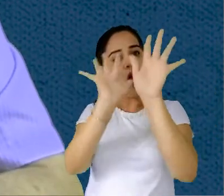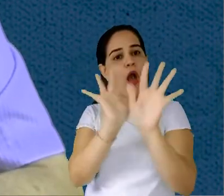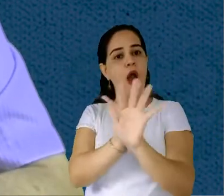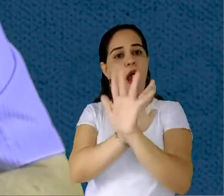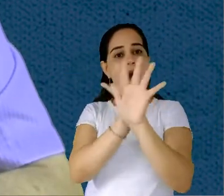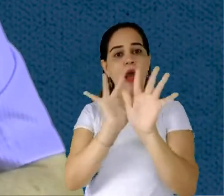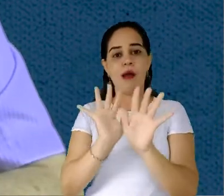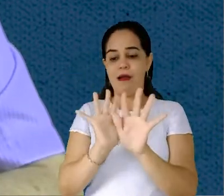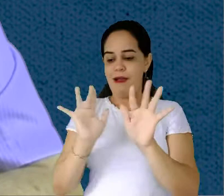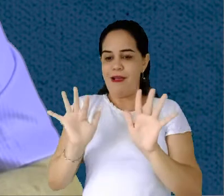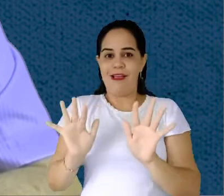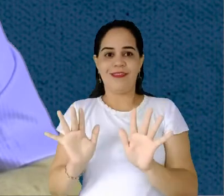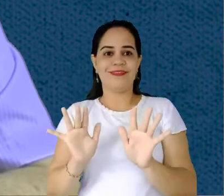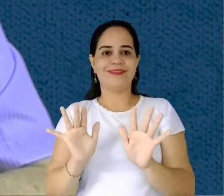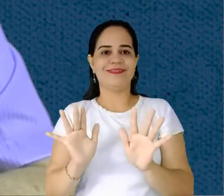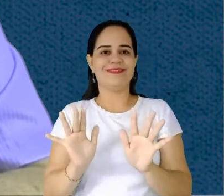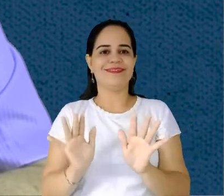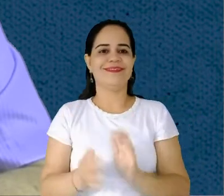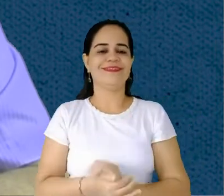iluminação.